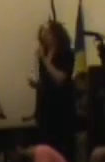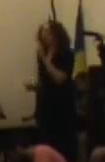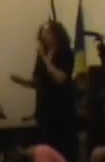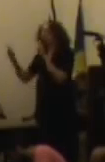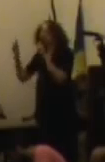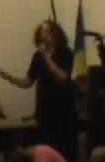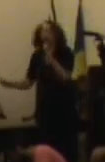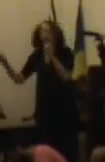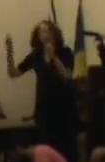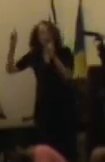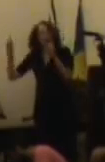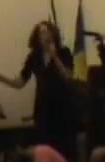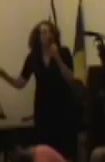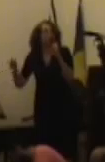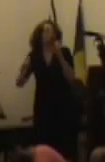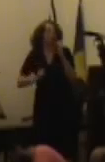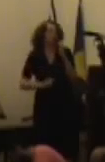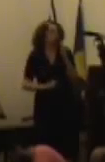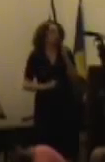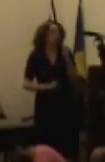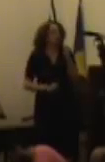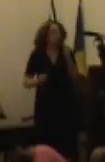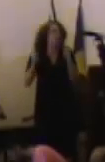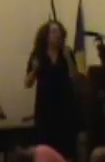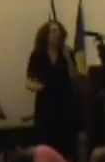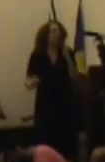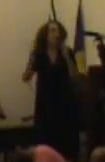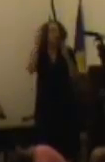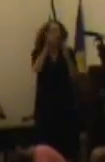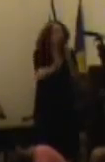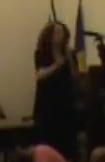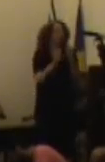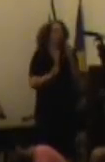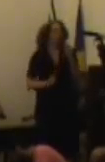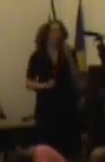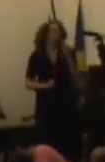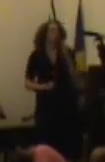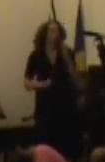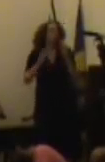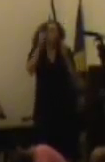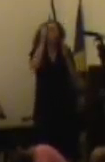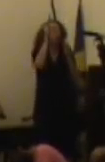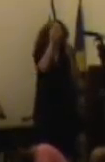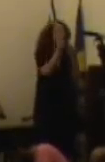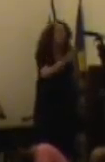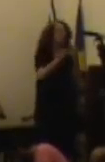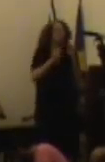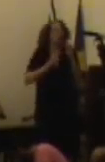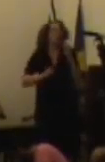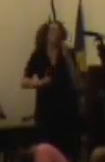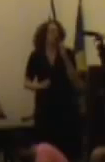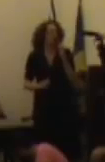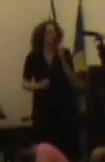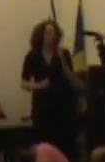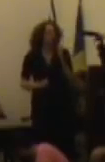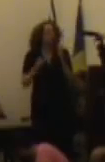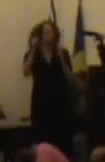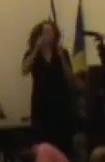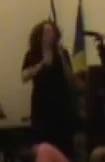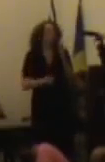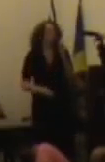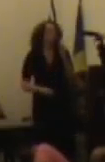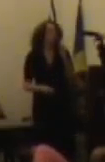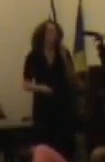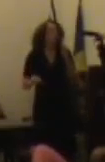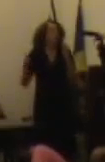não é à toa que escolheu Marcelo Frecho para como alvo desta oportunidade de reação